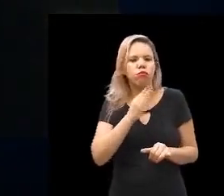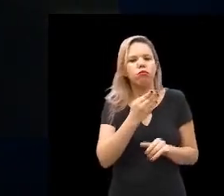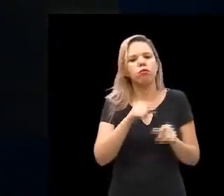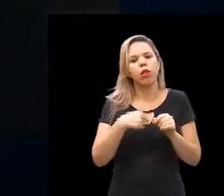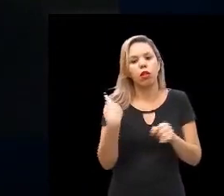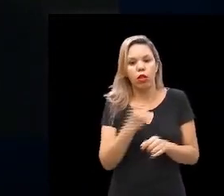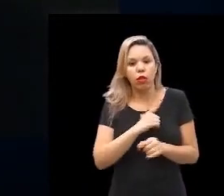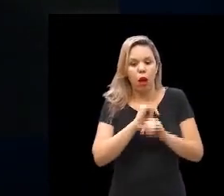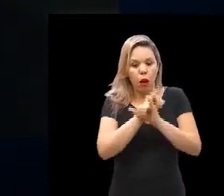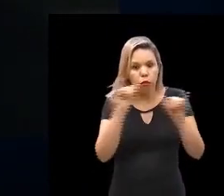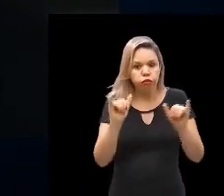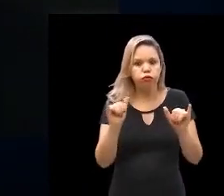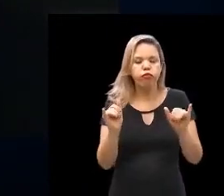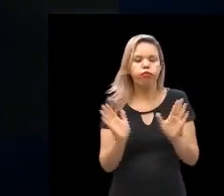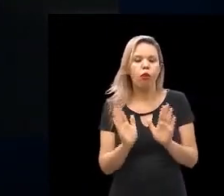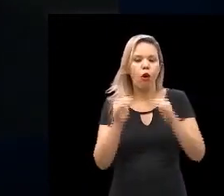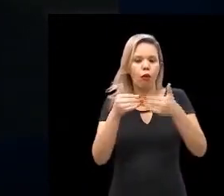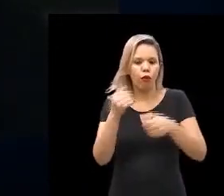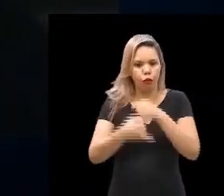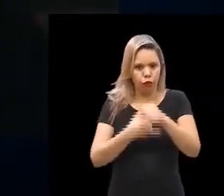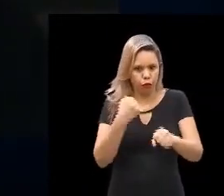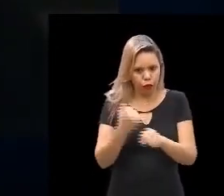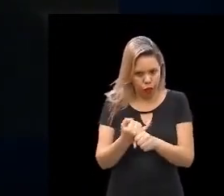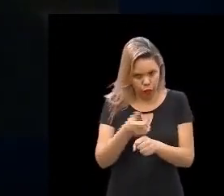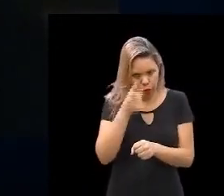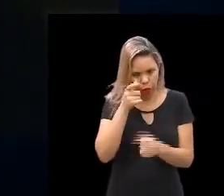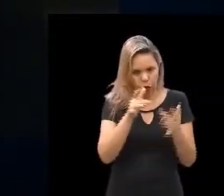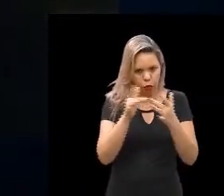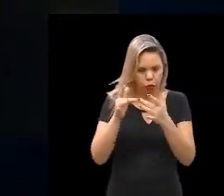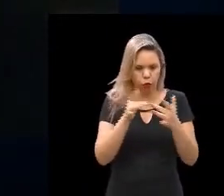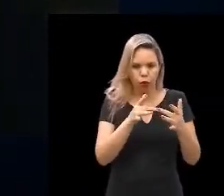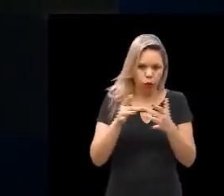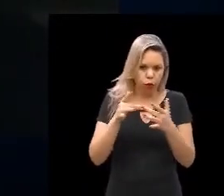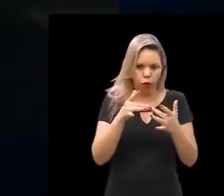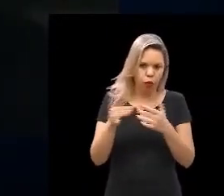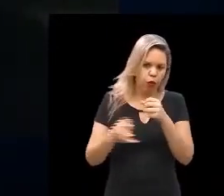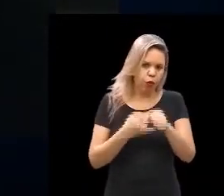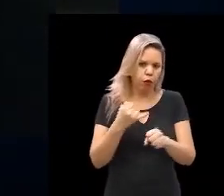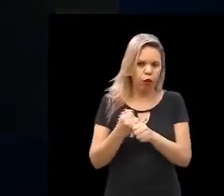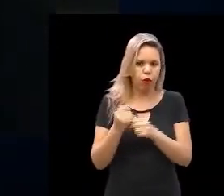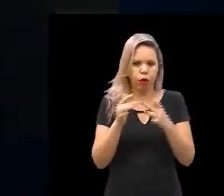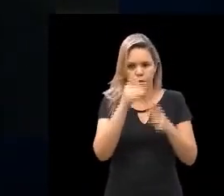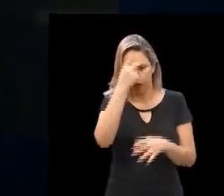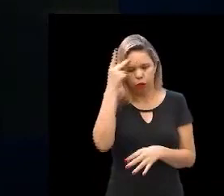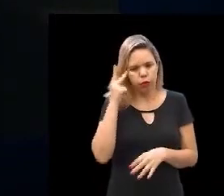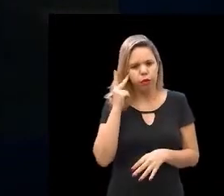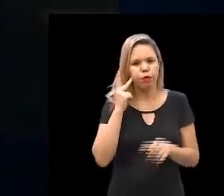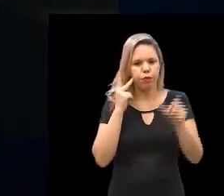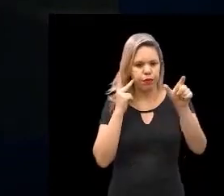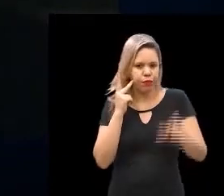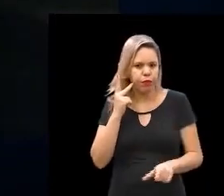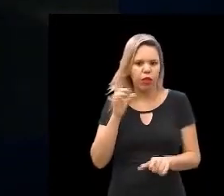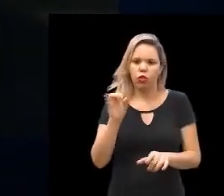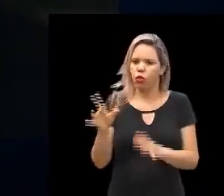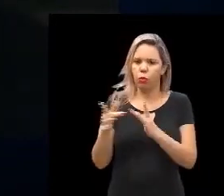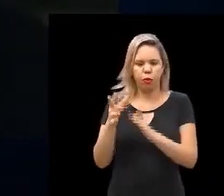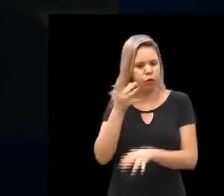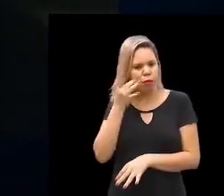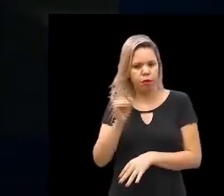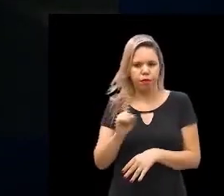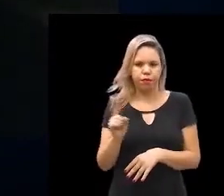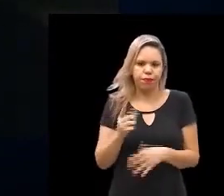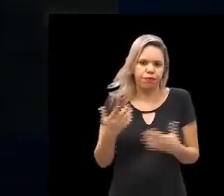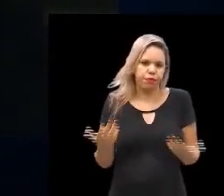campanha muito mais voltada para a internet, para o contato eletrônico com o eleitor e não com o contato